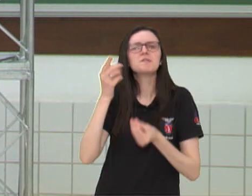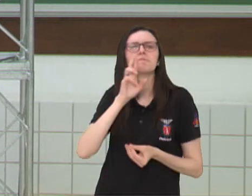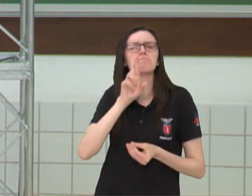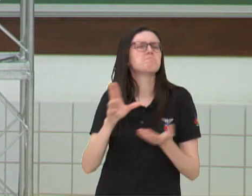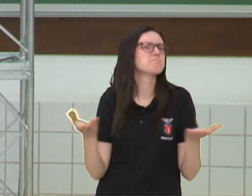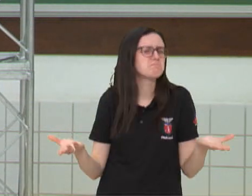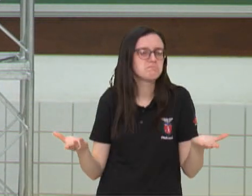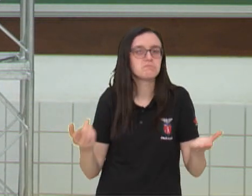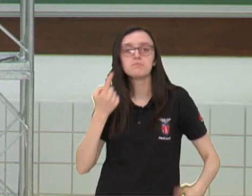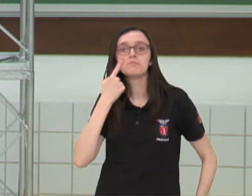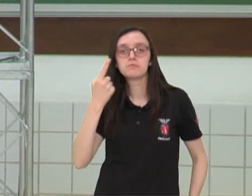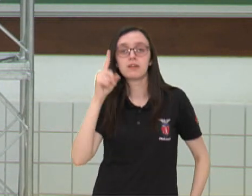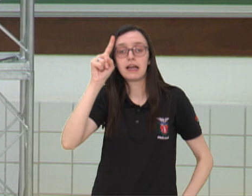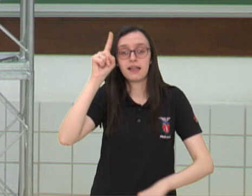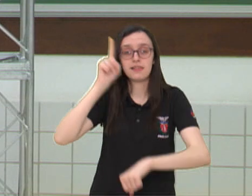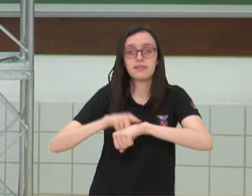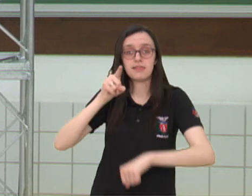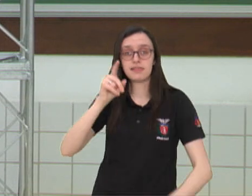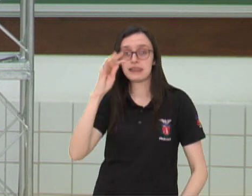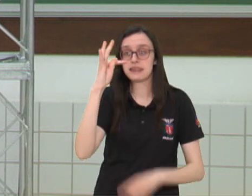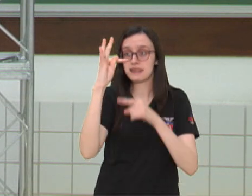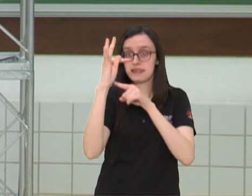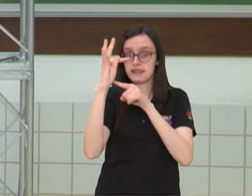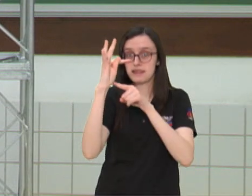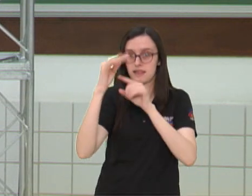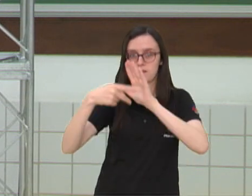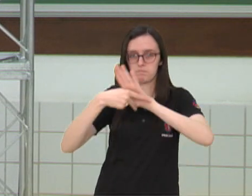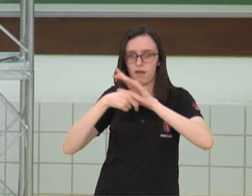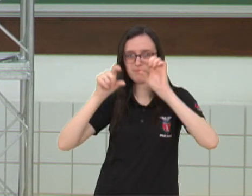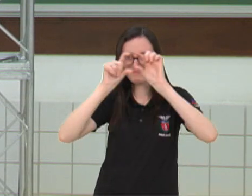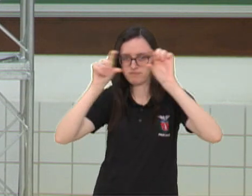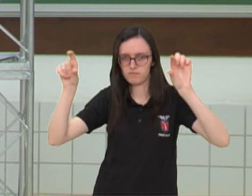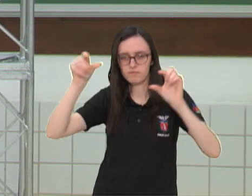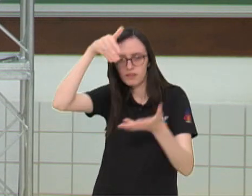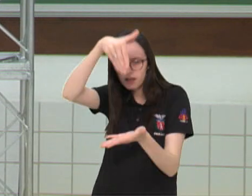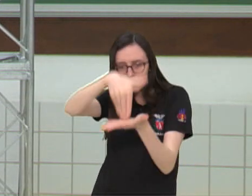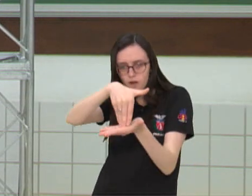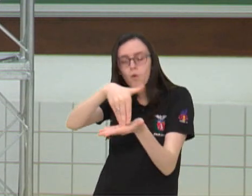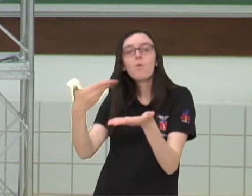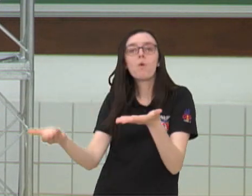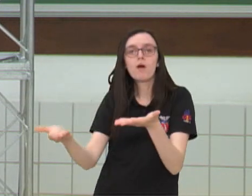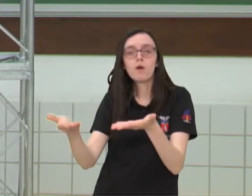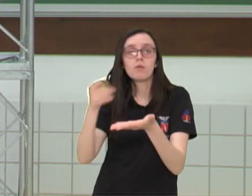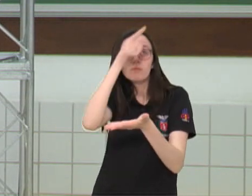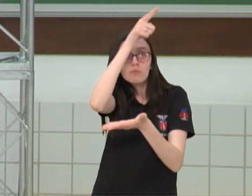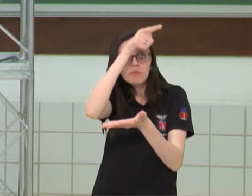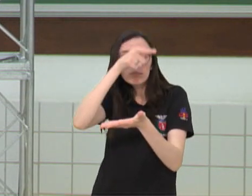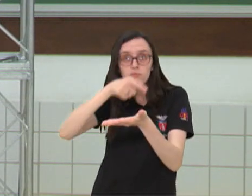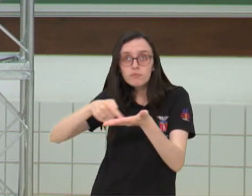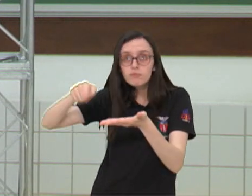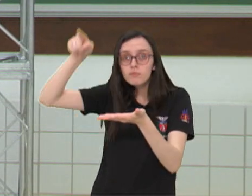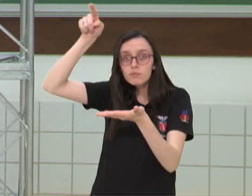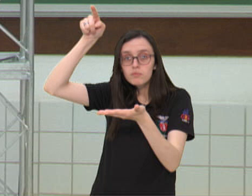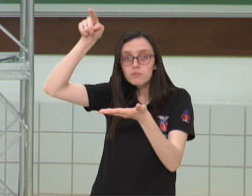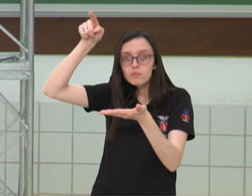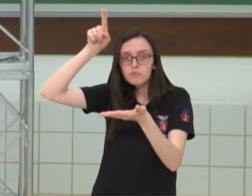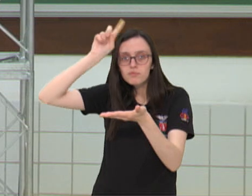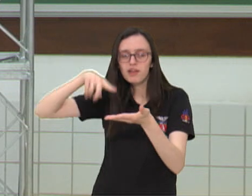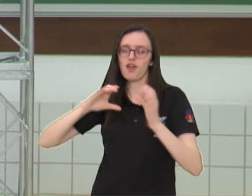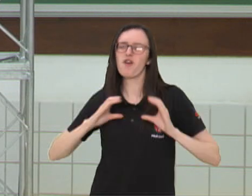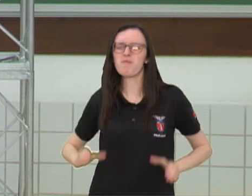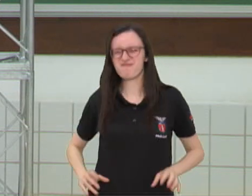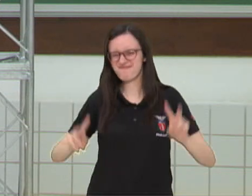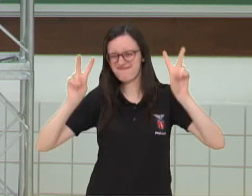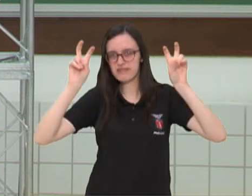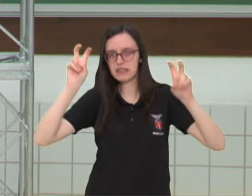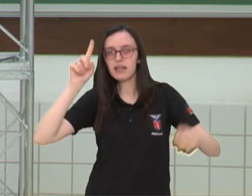calcular? O instante t, o valor t do vértice. Que, com cavidade voltada para cima, a parábola tem um comportamento, ela